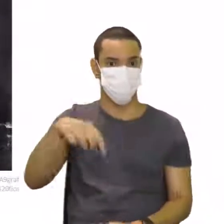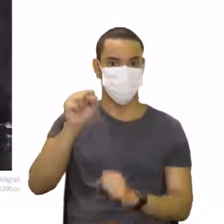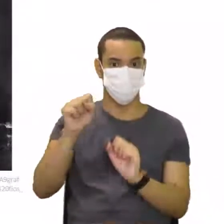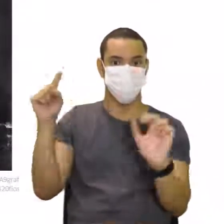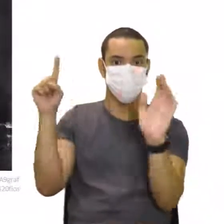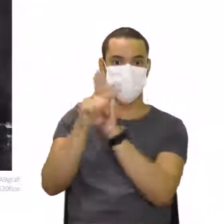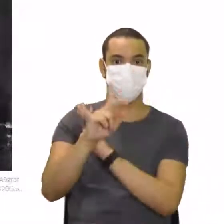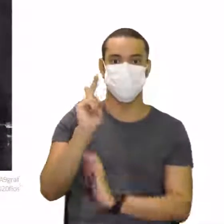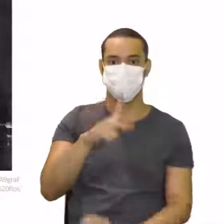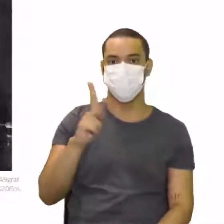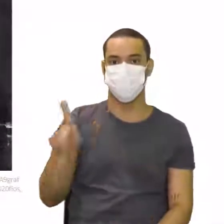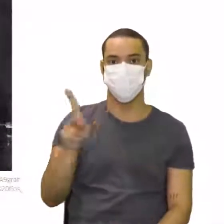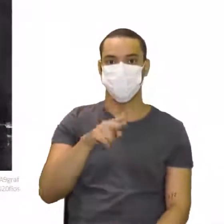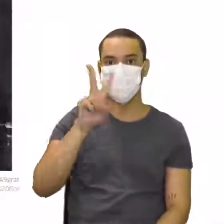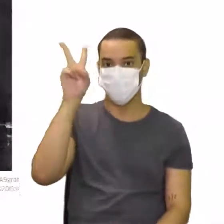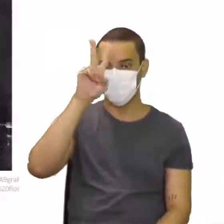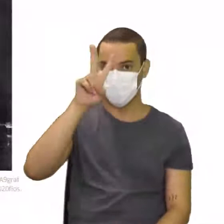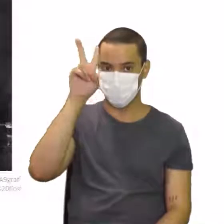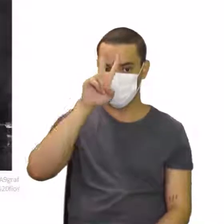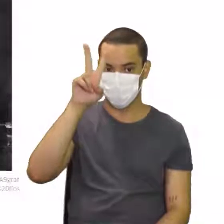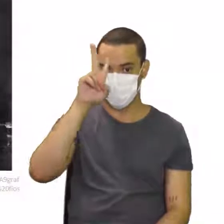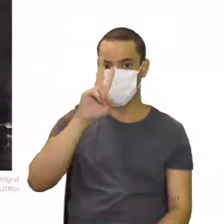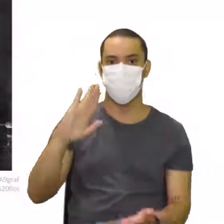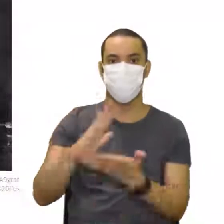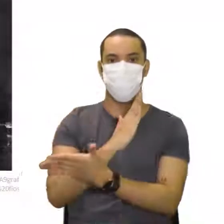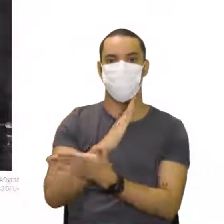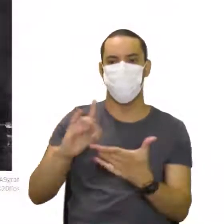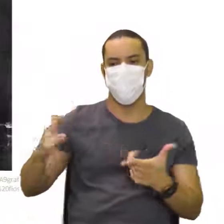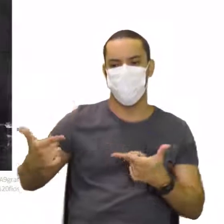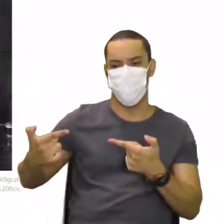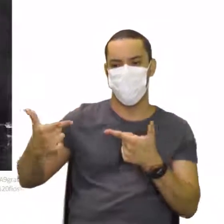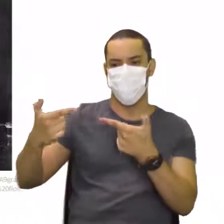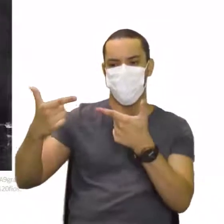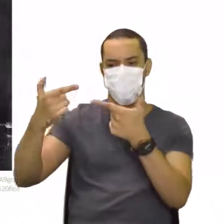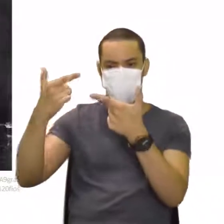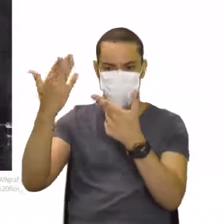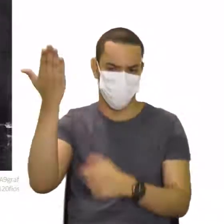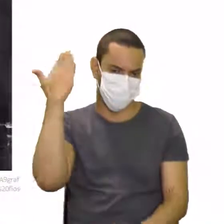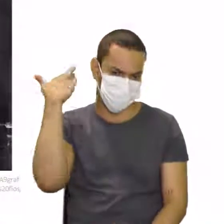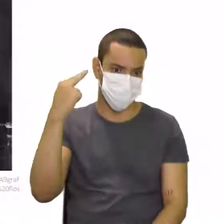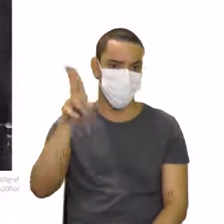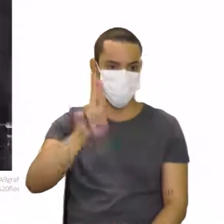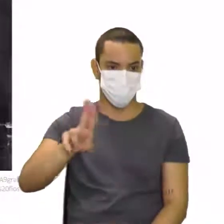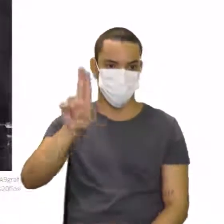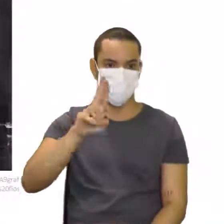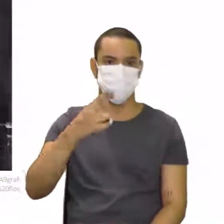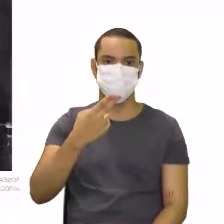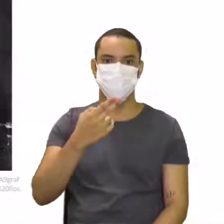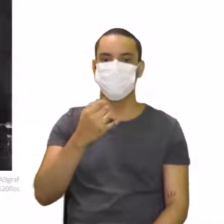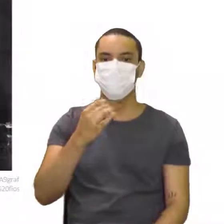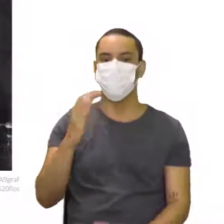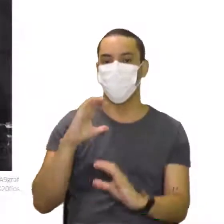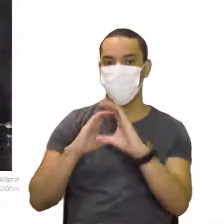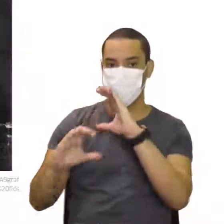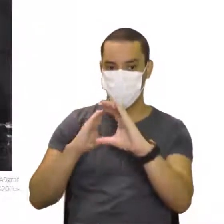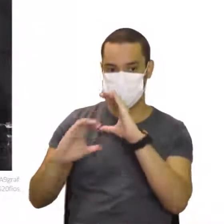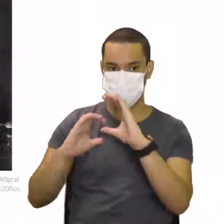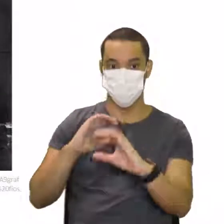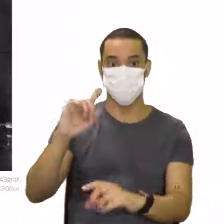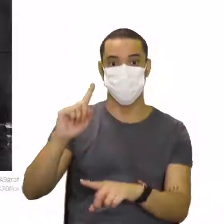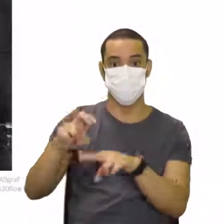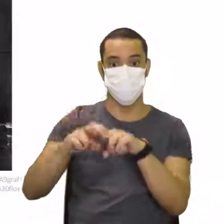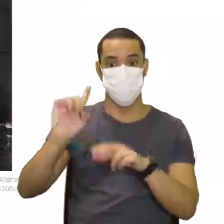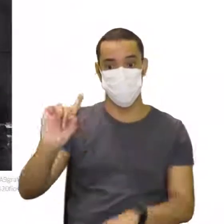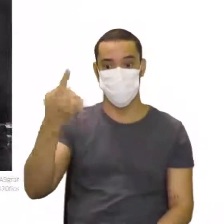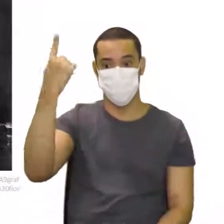professor de História, quando em algumas guerras, né, pessoal, que foram travadas aí, utilizando esse tipo de comunicação. Então, Morse foi o primeiro